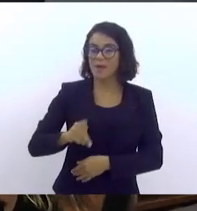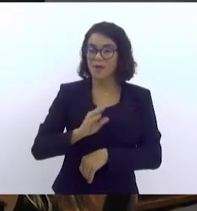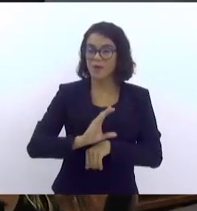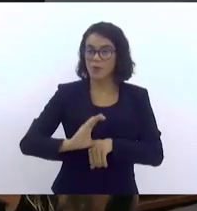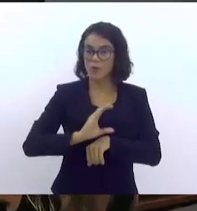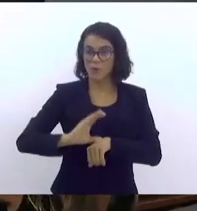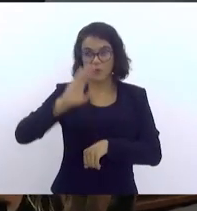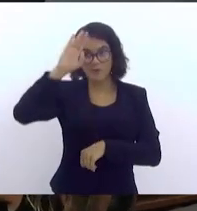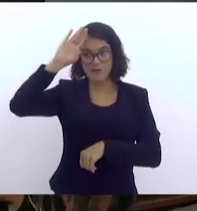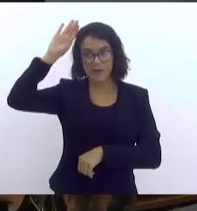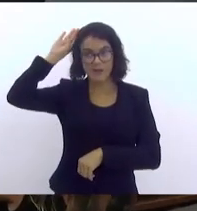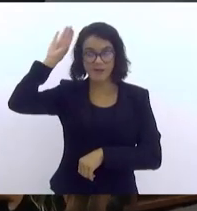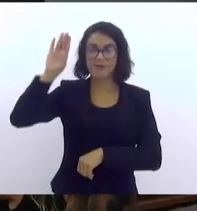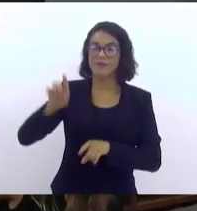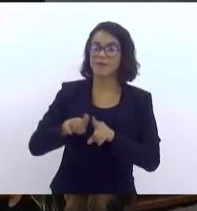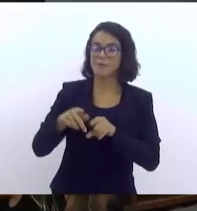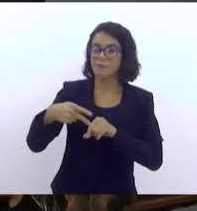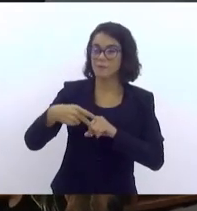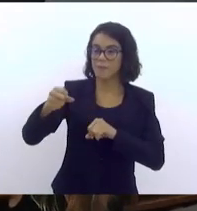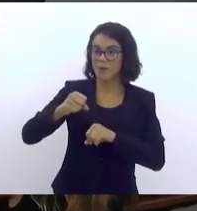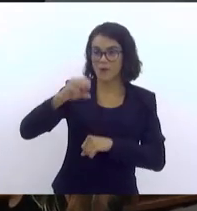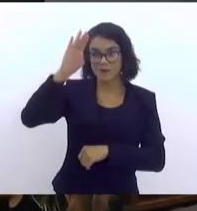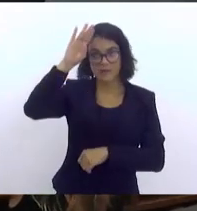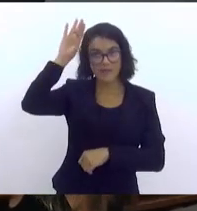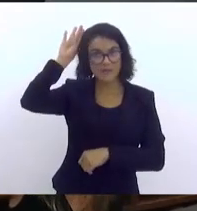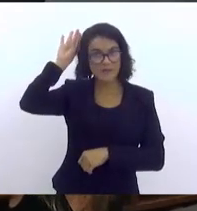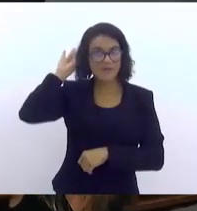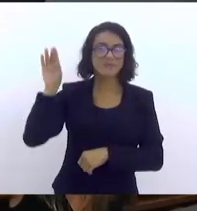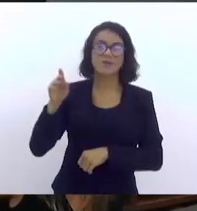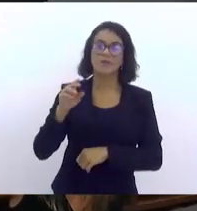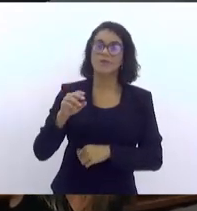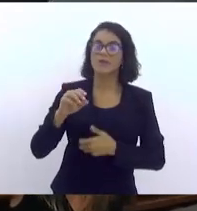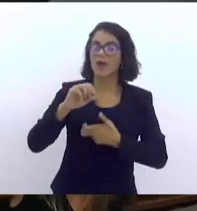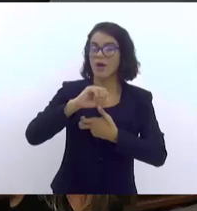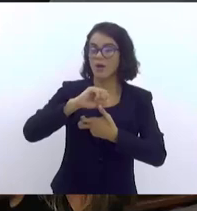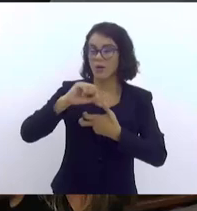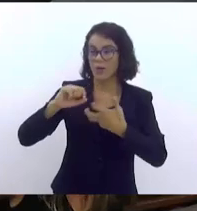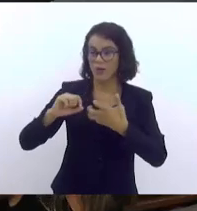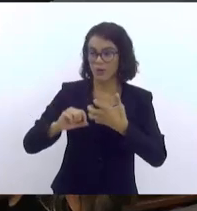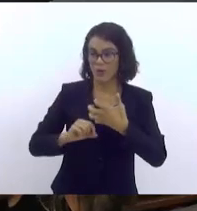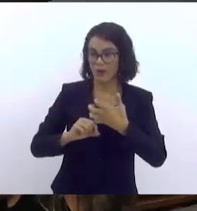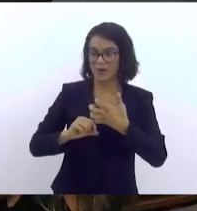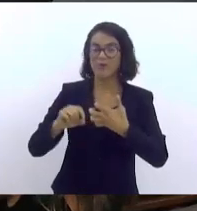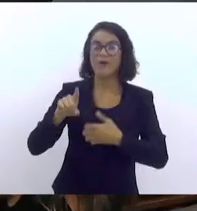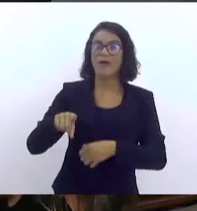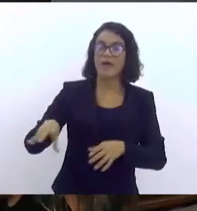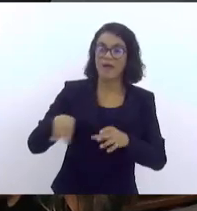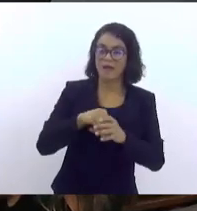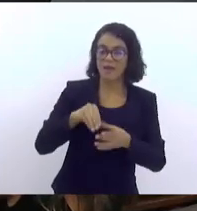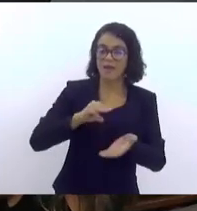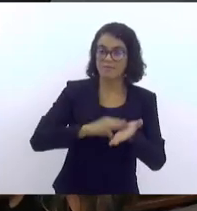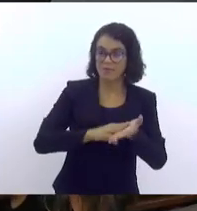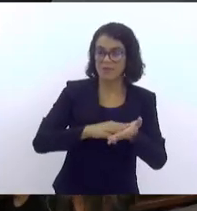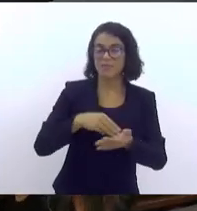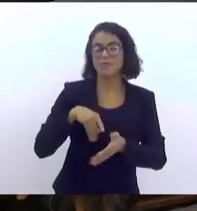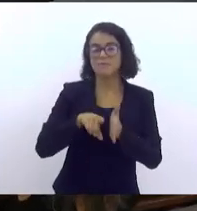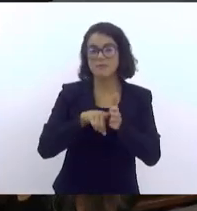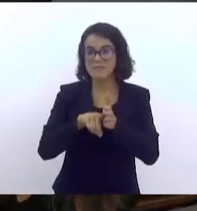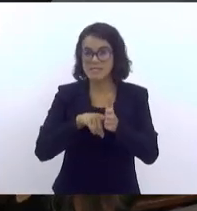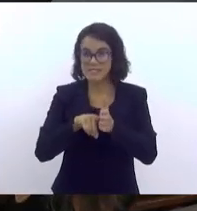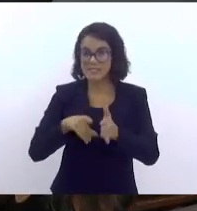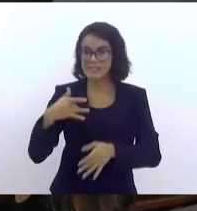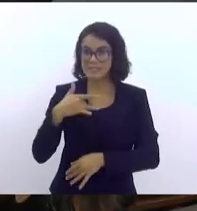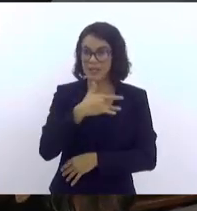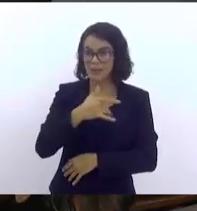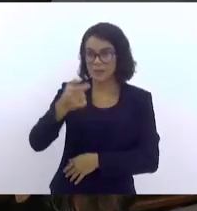curso de graduação e de pós-graduação em psicologia da Rural é membro da rede nacional de pesquisas em Saúde